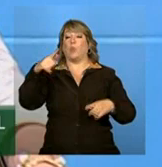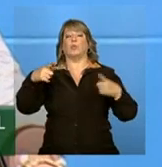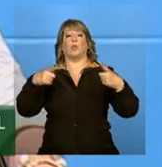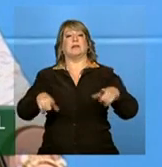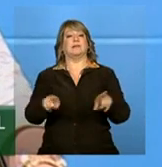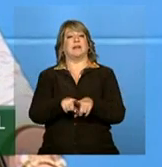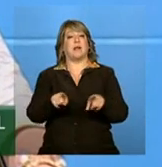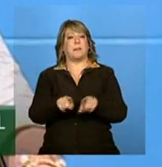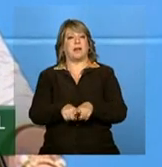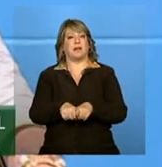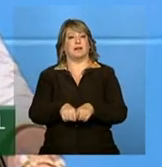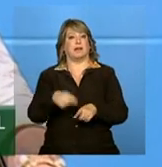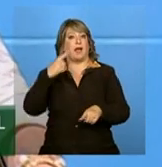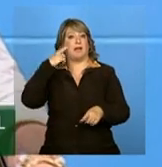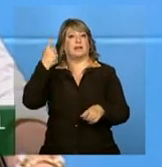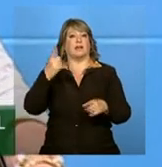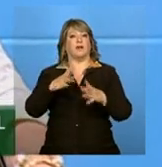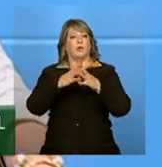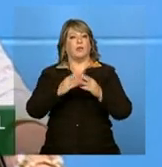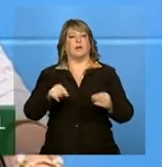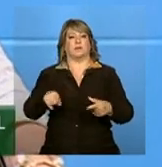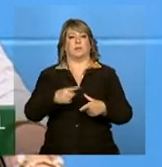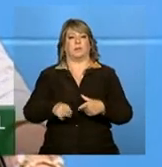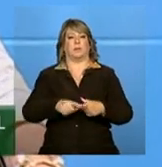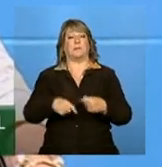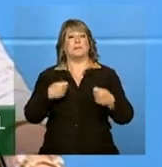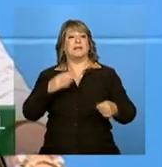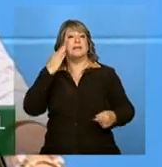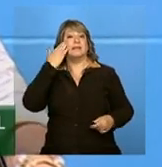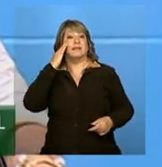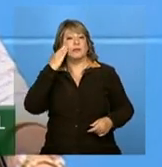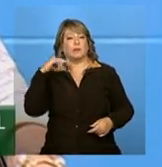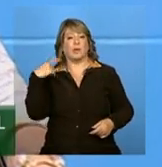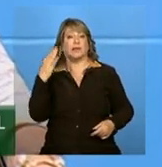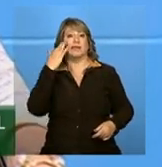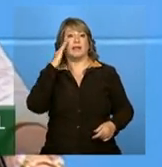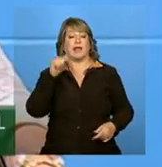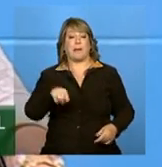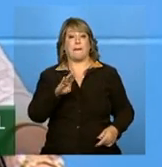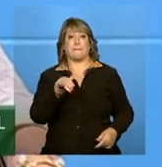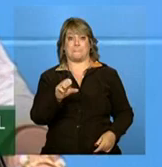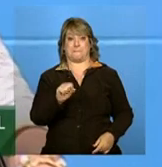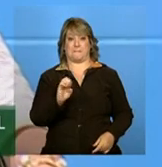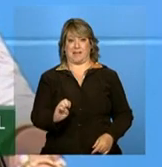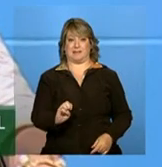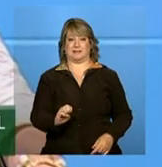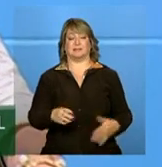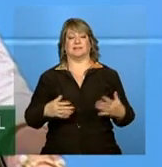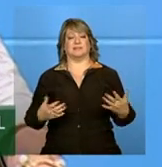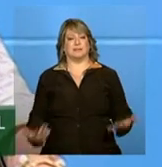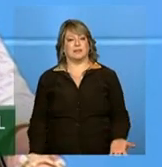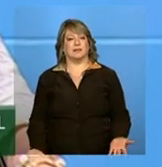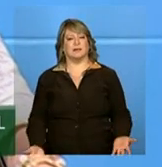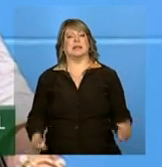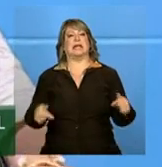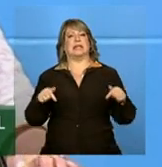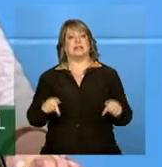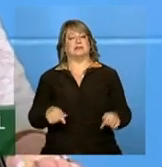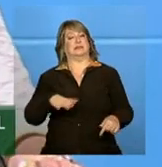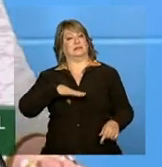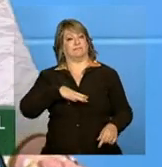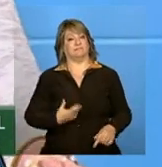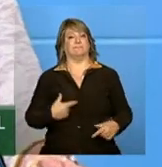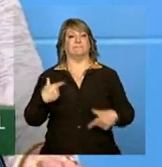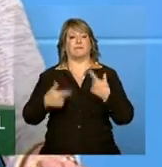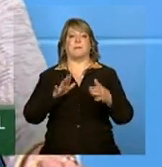soluções. Acho que a palavra-chave aqui é a questão da conscientização na base. E então, isso traz não somente um desafio, mas